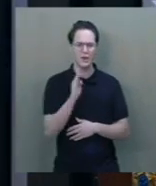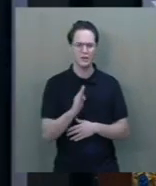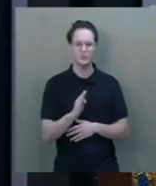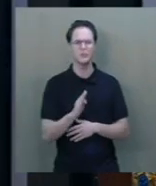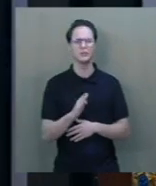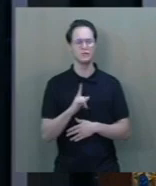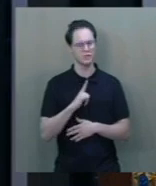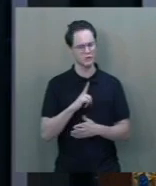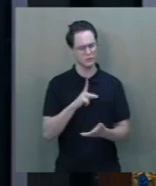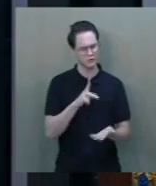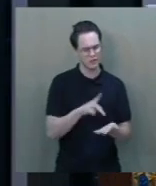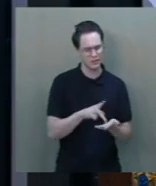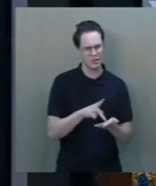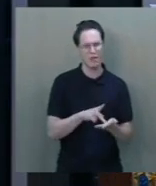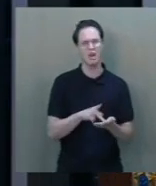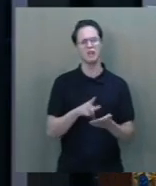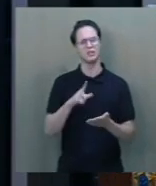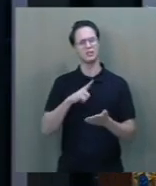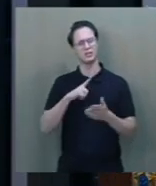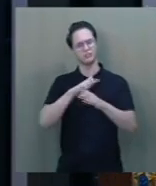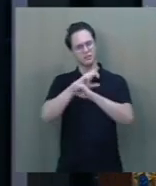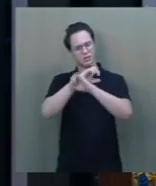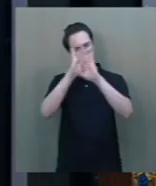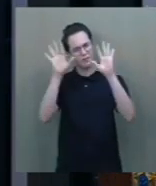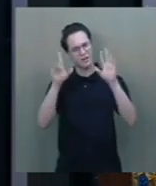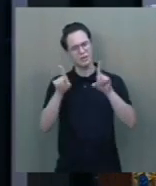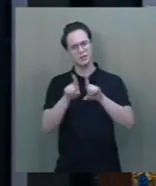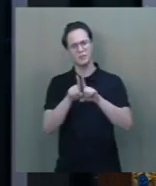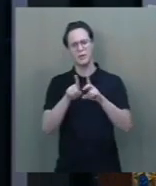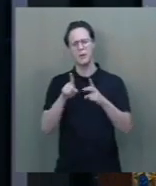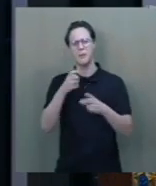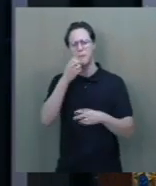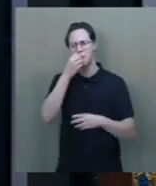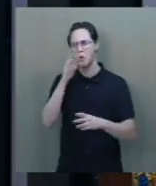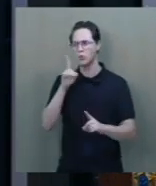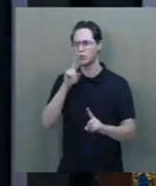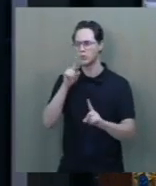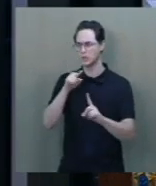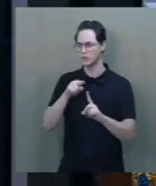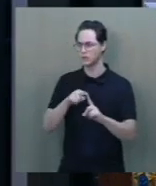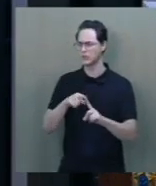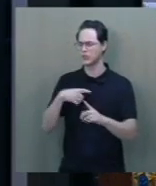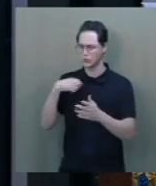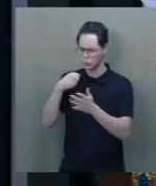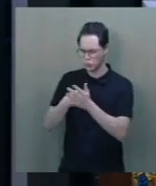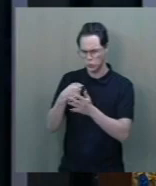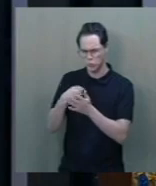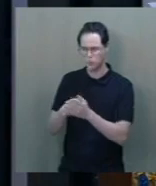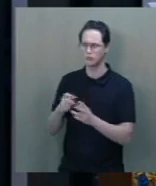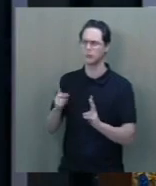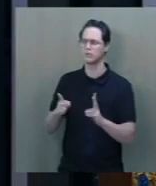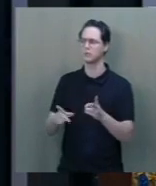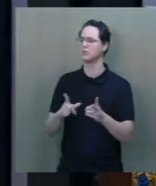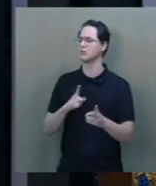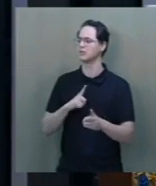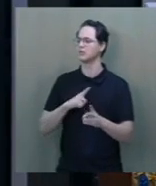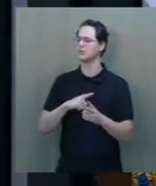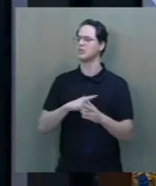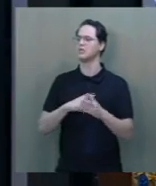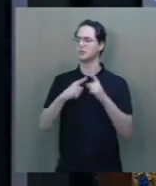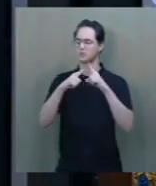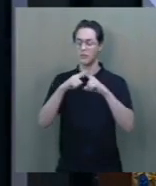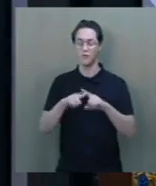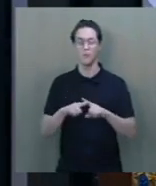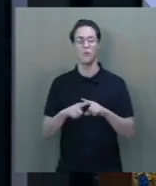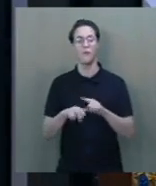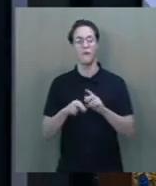com transparência e com bons propósitos. Mas a luta continua, ainda temos uma grande jornada pela frente. A